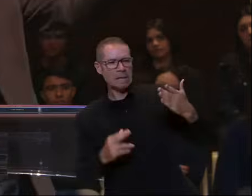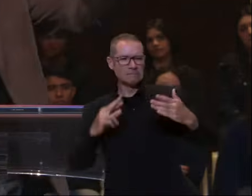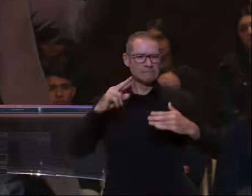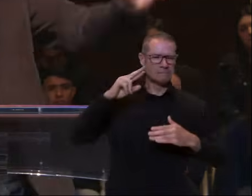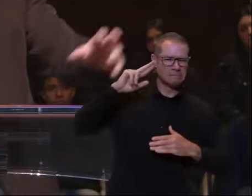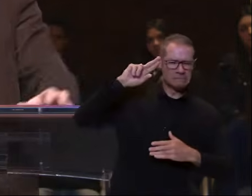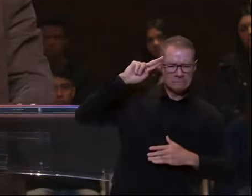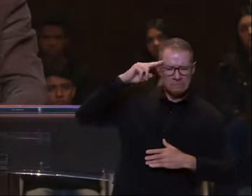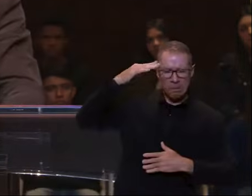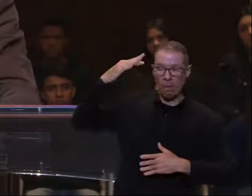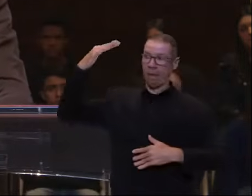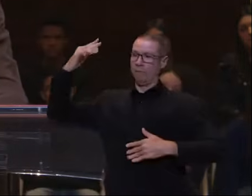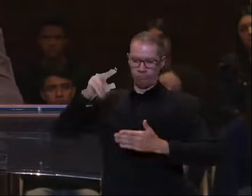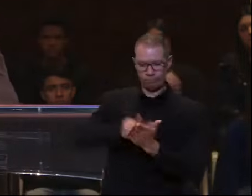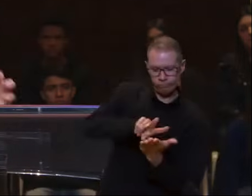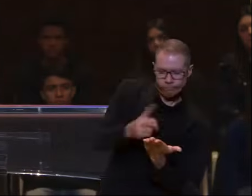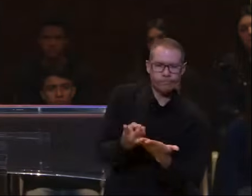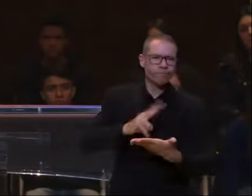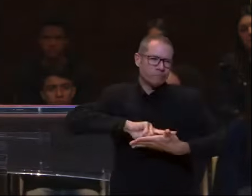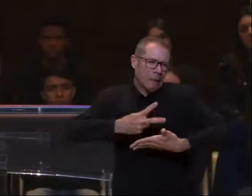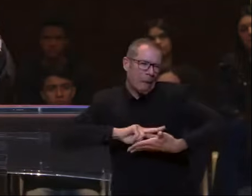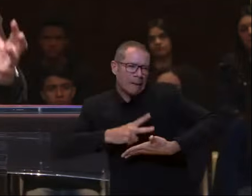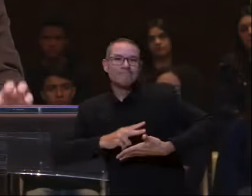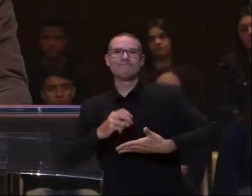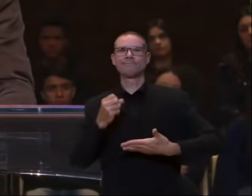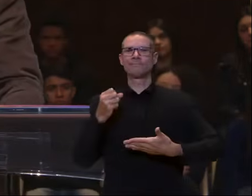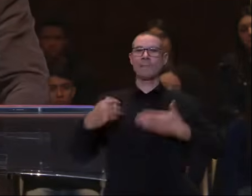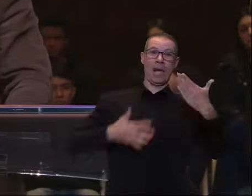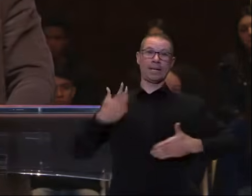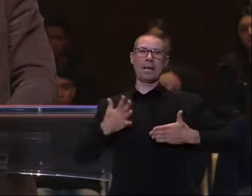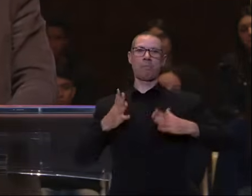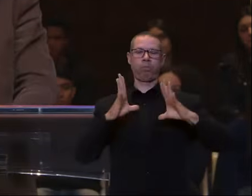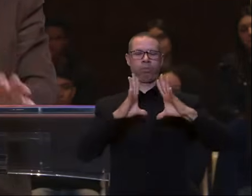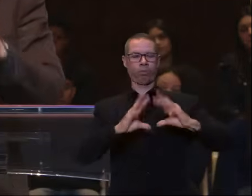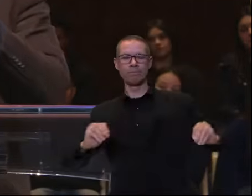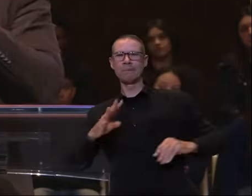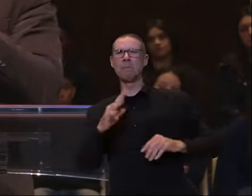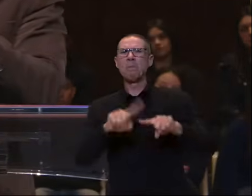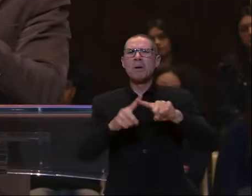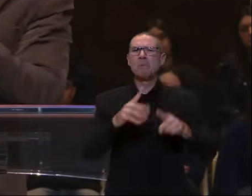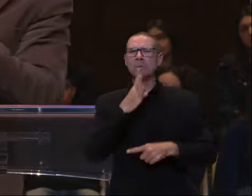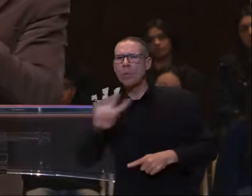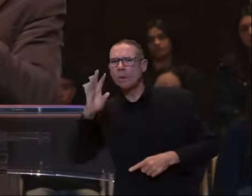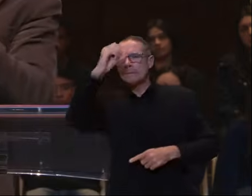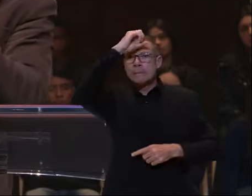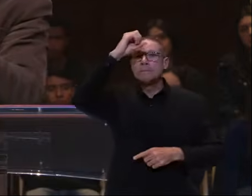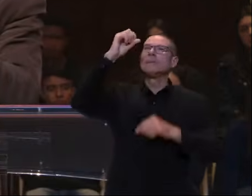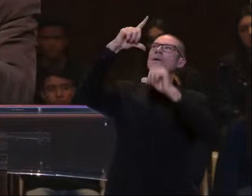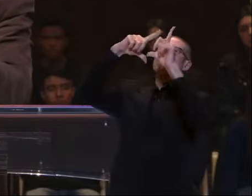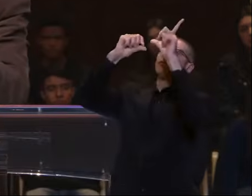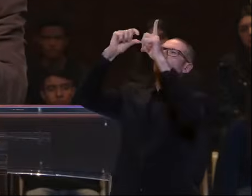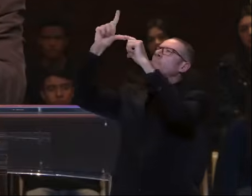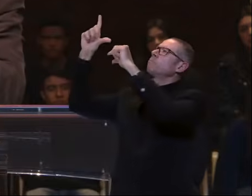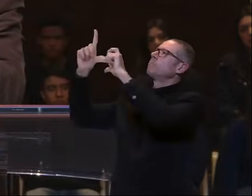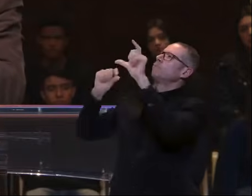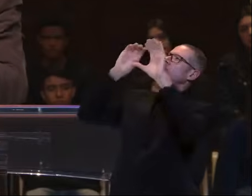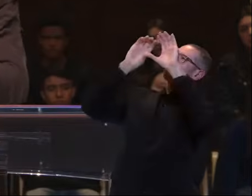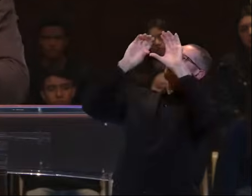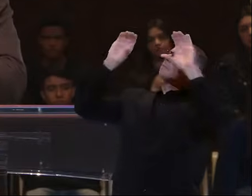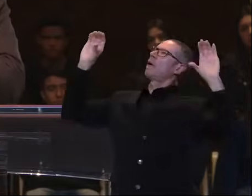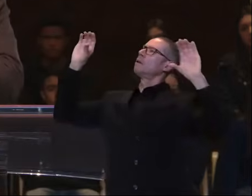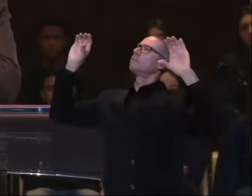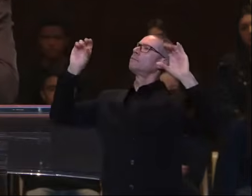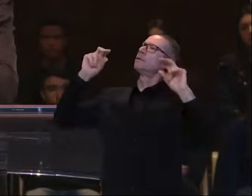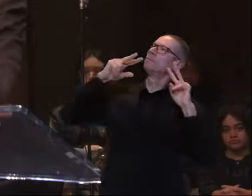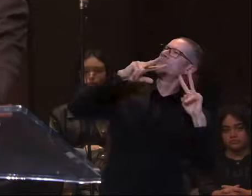sono, perdendo a alegria, porque não conhece as bênçãos de Deus. Assim como as estrelas estão no céu, só que